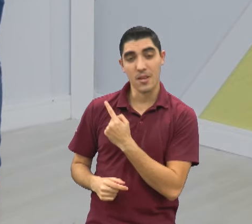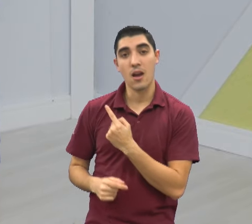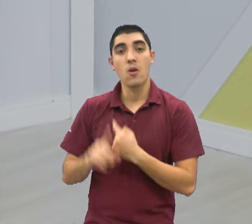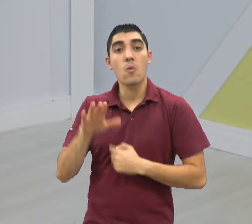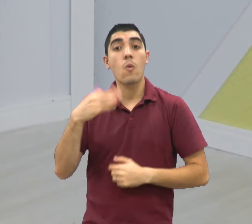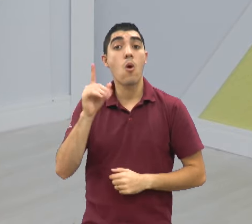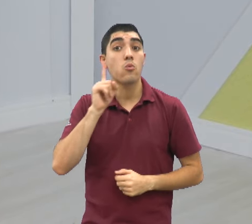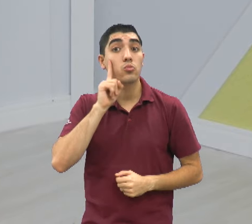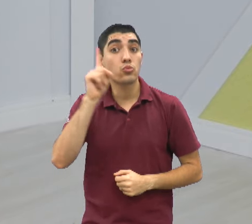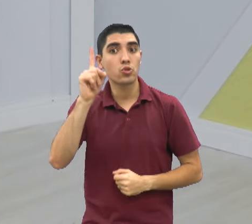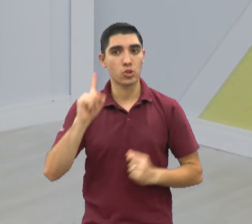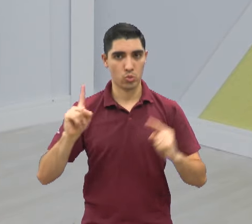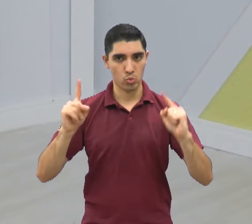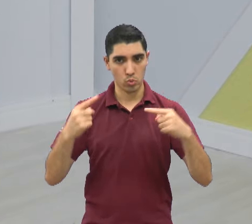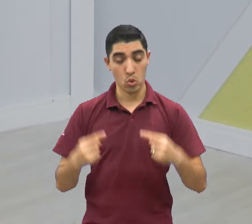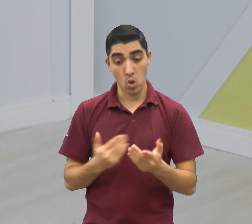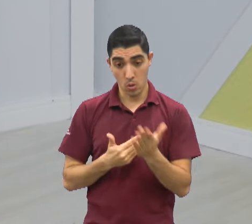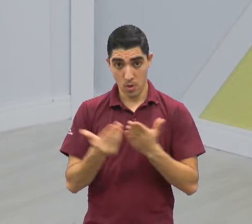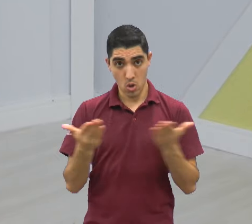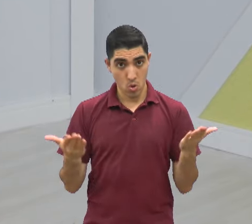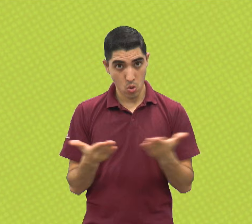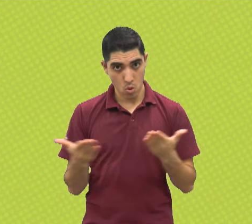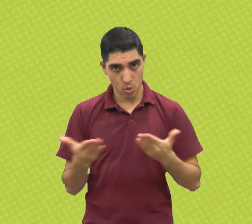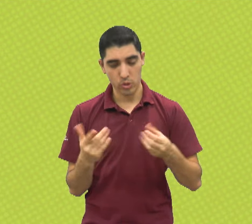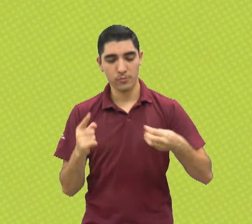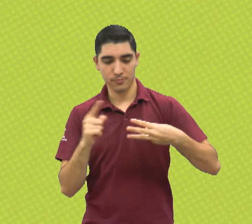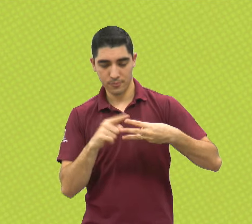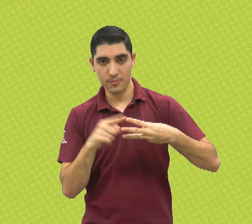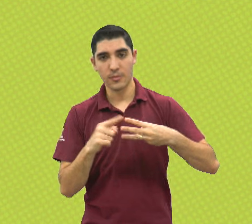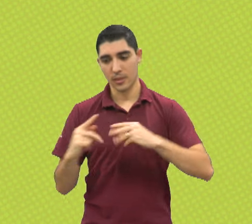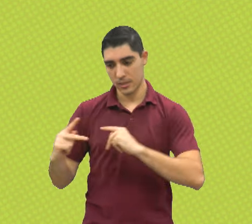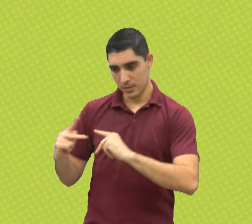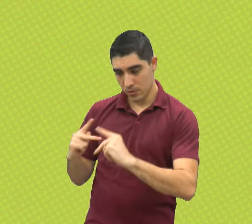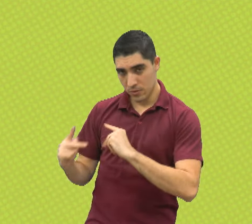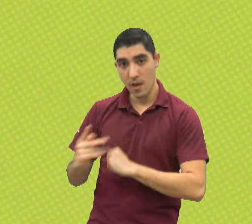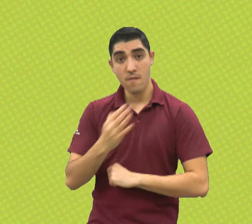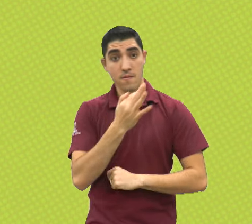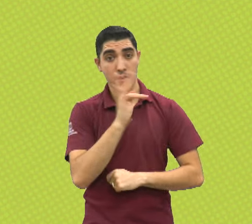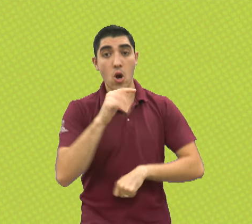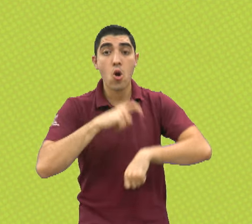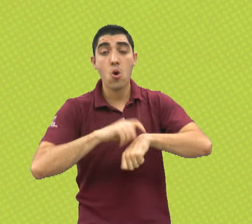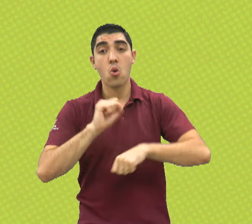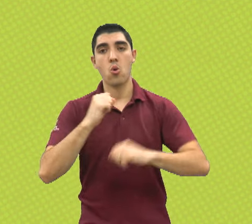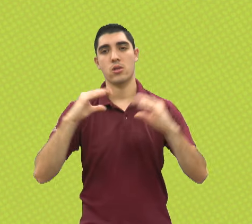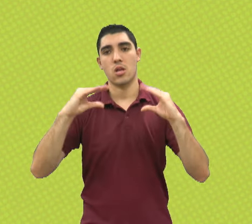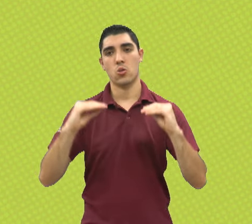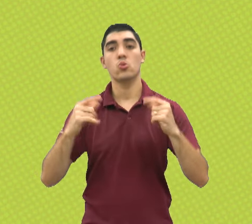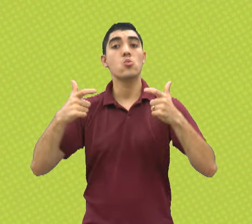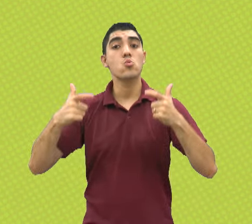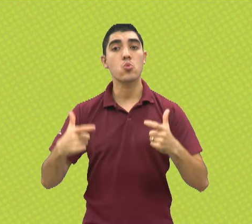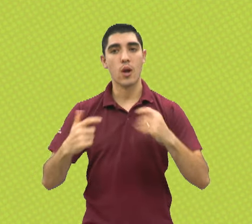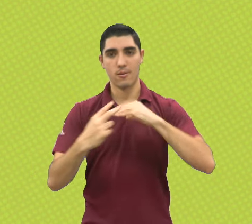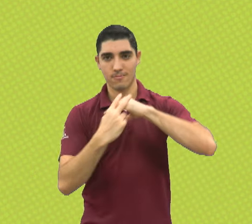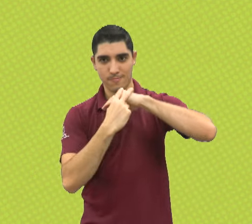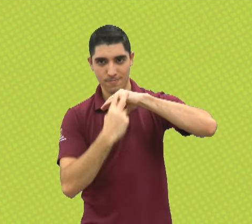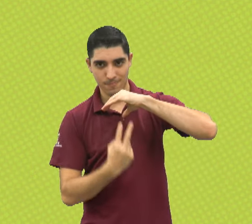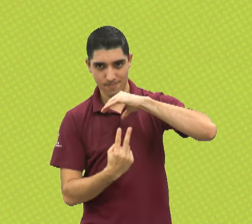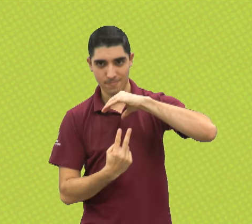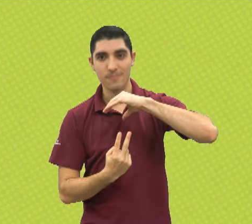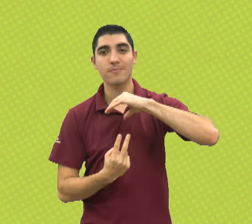dos jogos, começando hoje a primeira final, São José e Franca, hoje, 20 horas, ginásio, a Arena Farmaconde, melhor